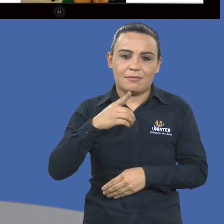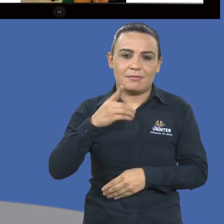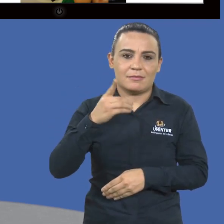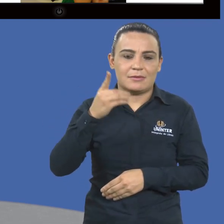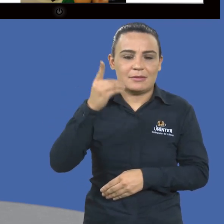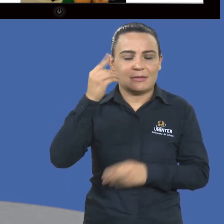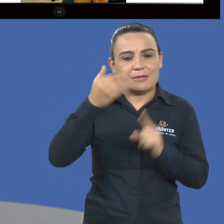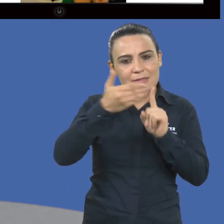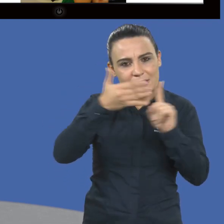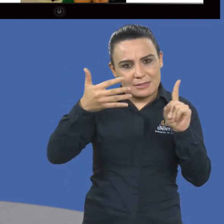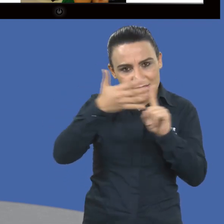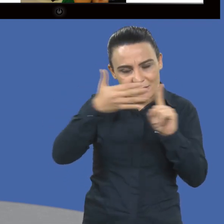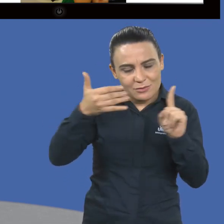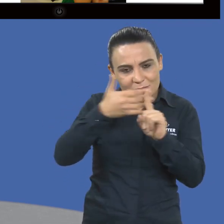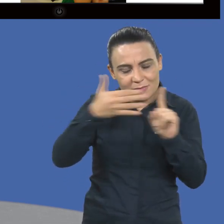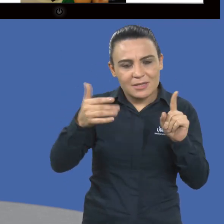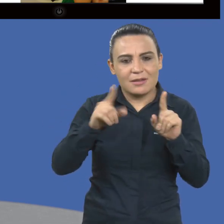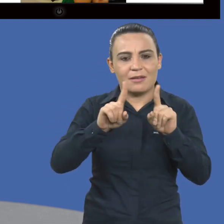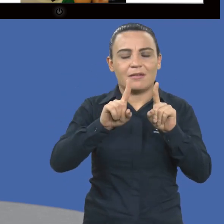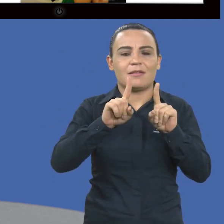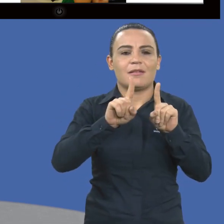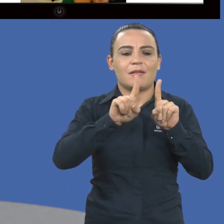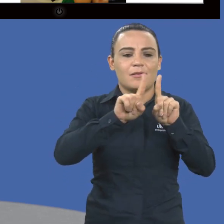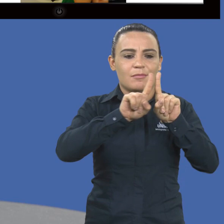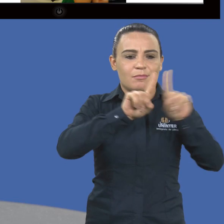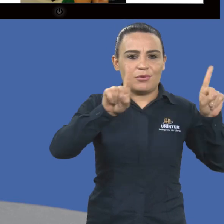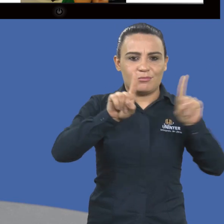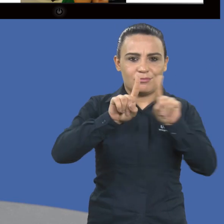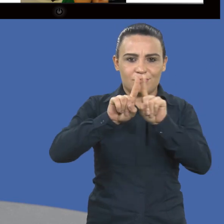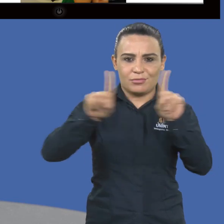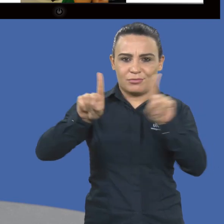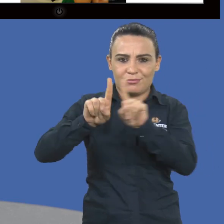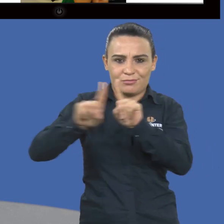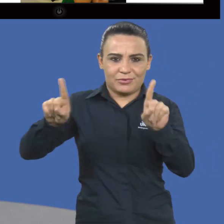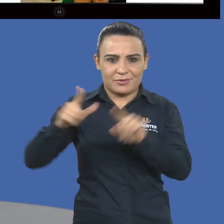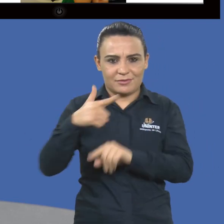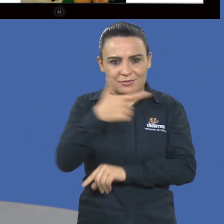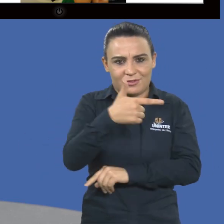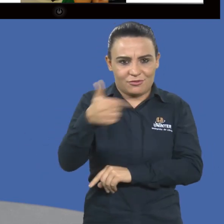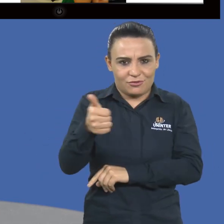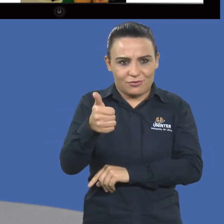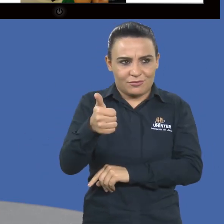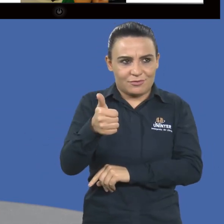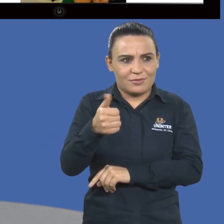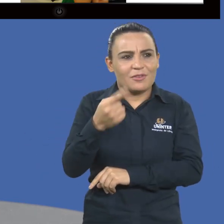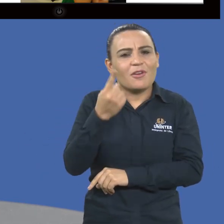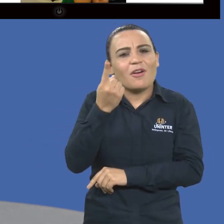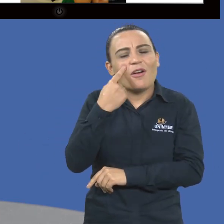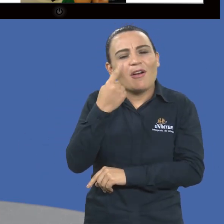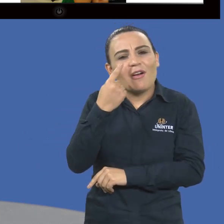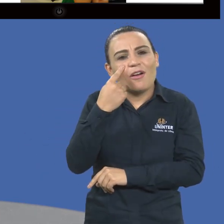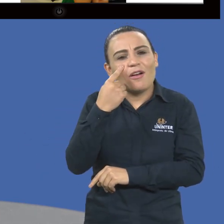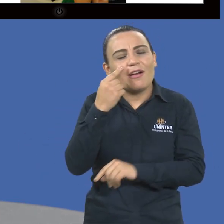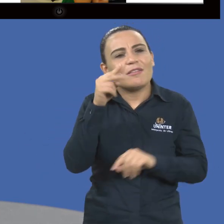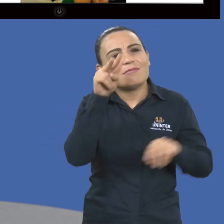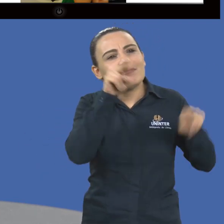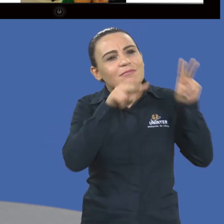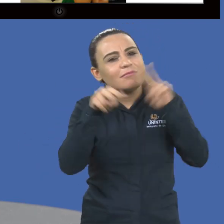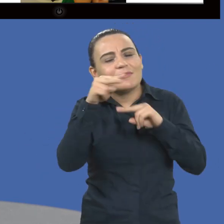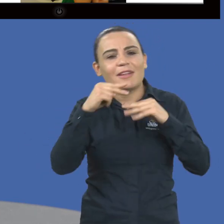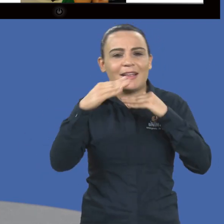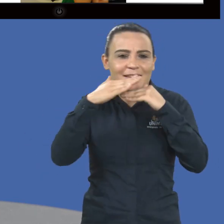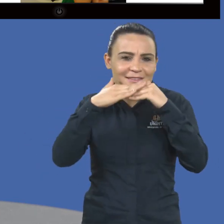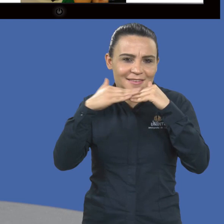a síndrome do cromossomo 21 por uma trissomia regular. Veja o jeitinho querido